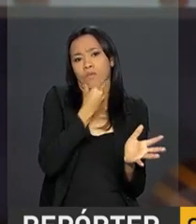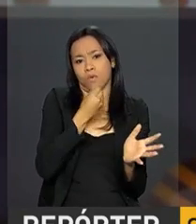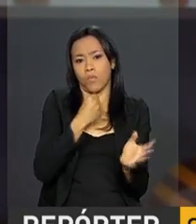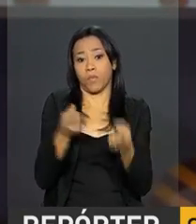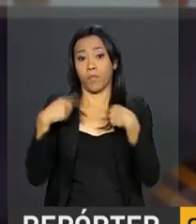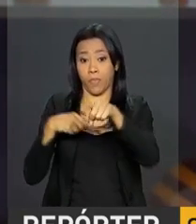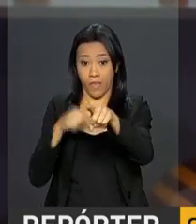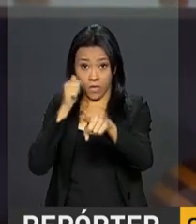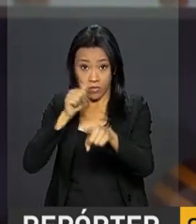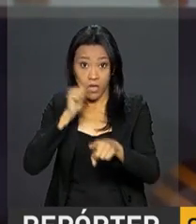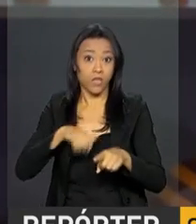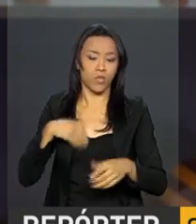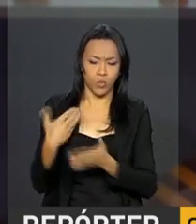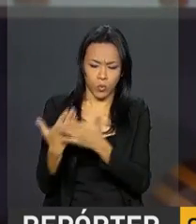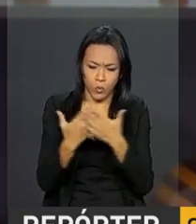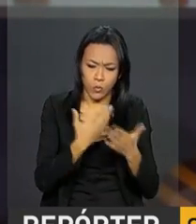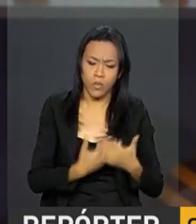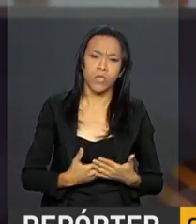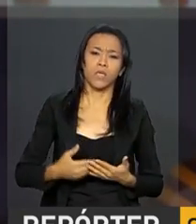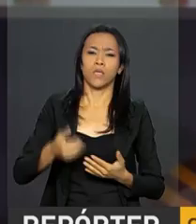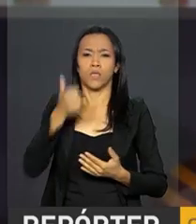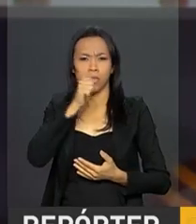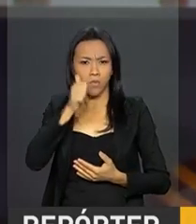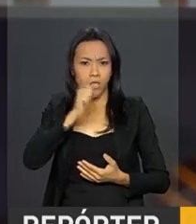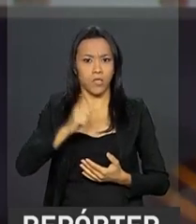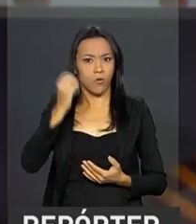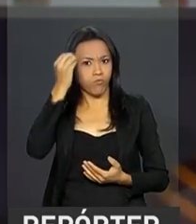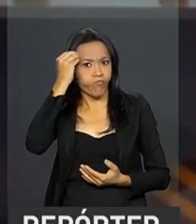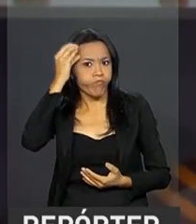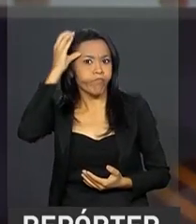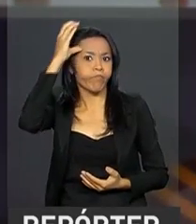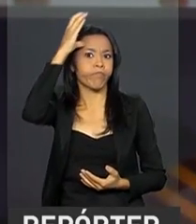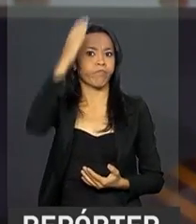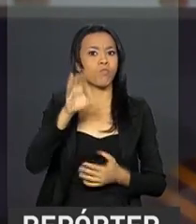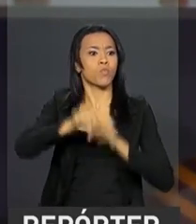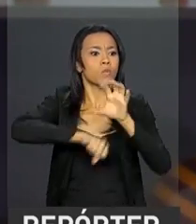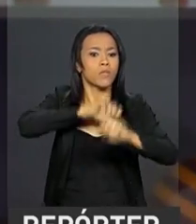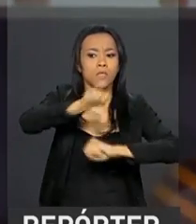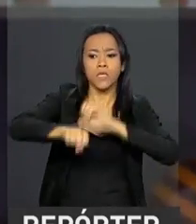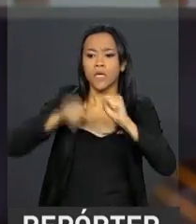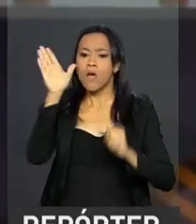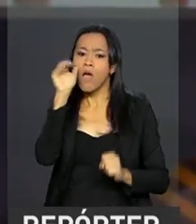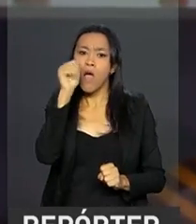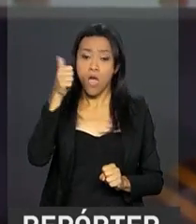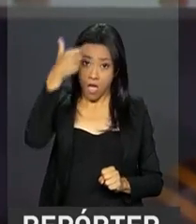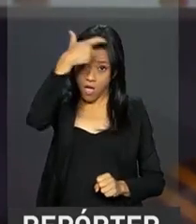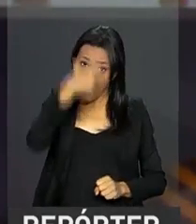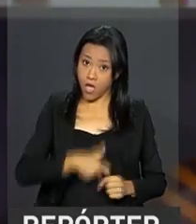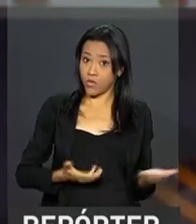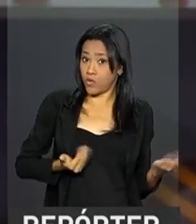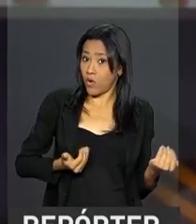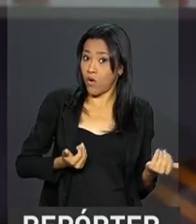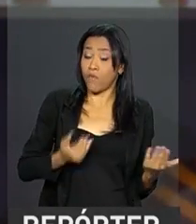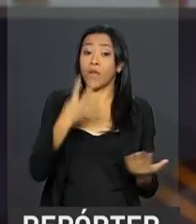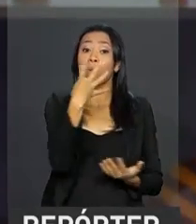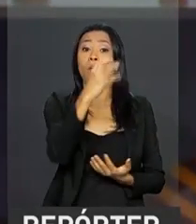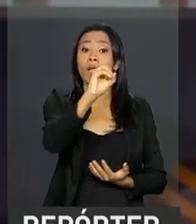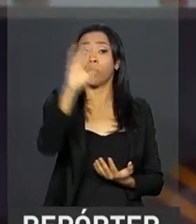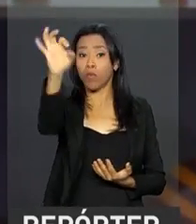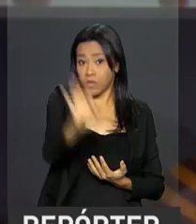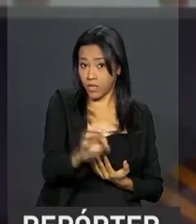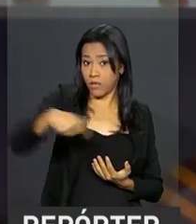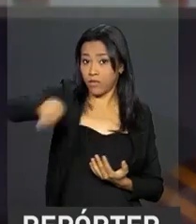profissionalizando mais o nível de escolaridade dela é maior ela é uma mulher jovem porque 40% dessas